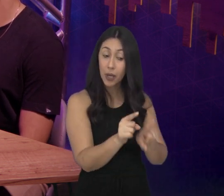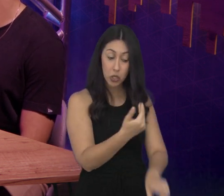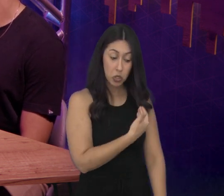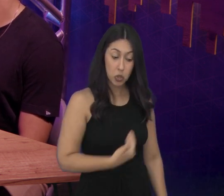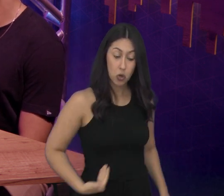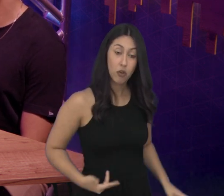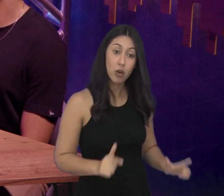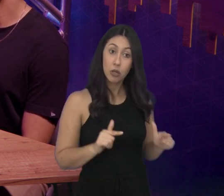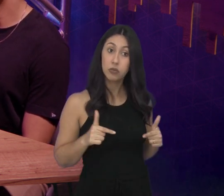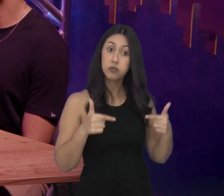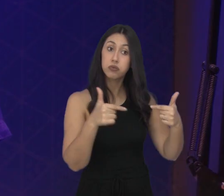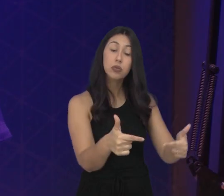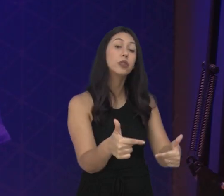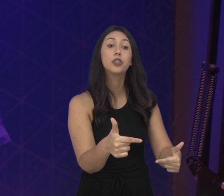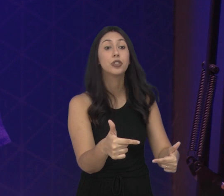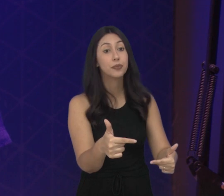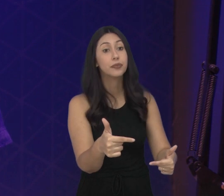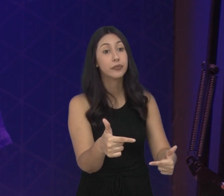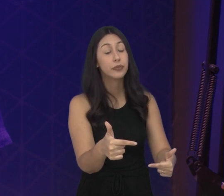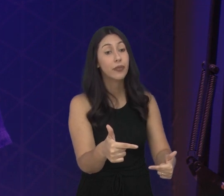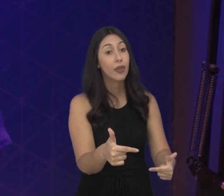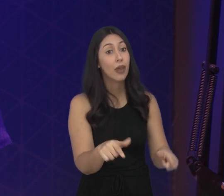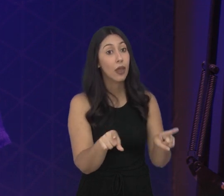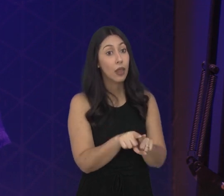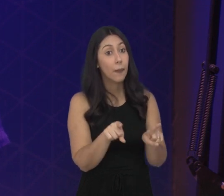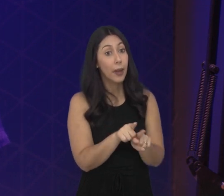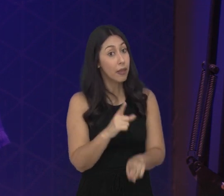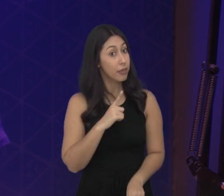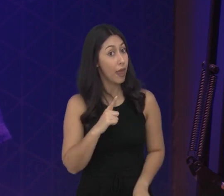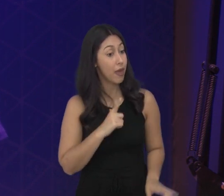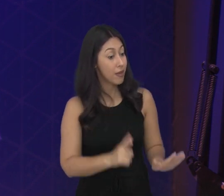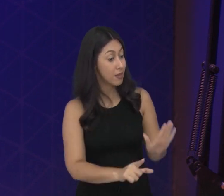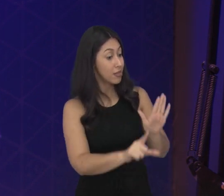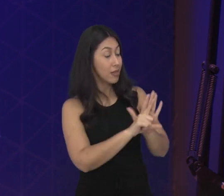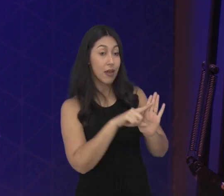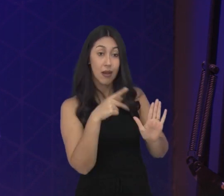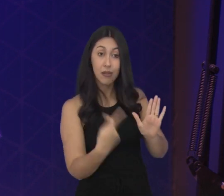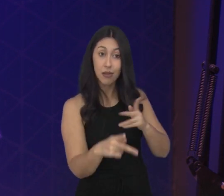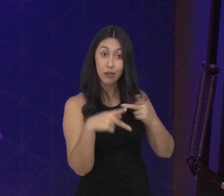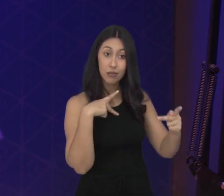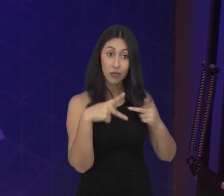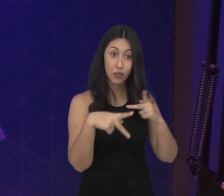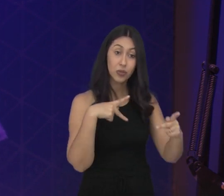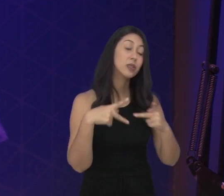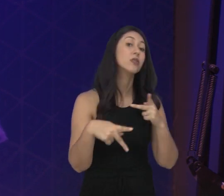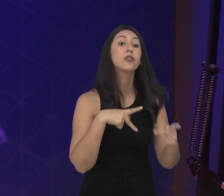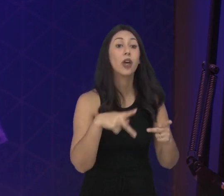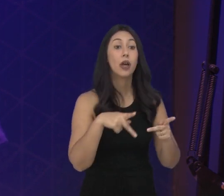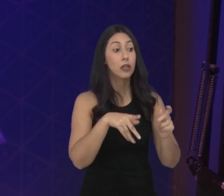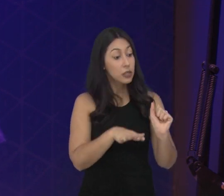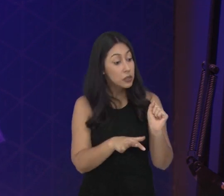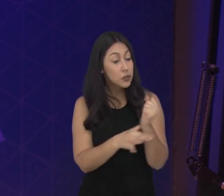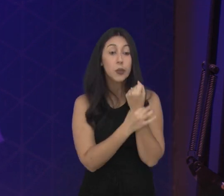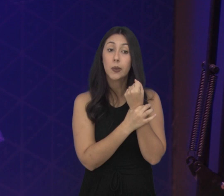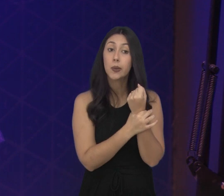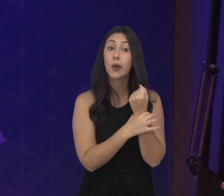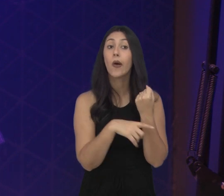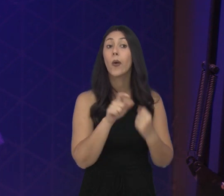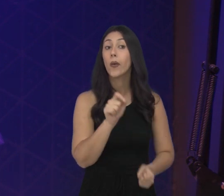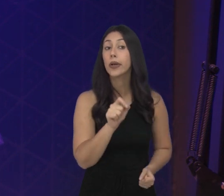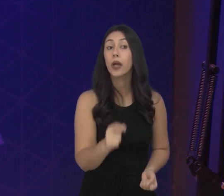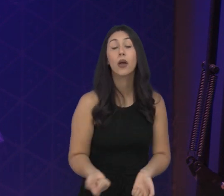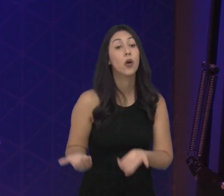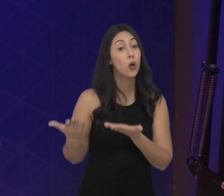também nesse momento, né, Samu? E a gente tem, inclusive, lei aqui na cidade, né, que assegura que os